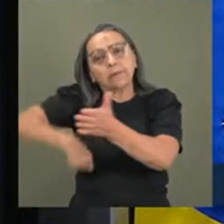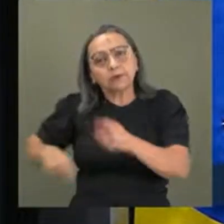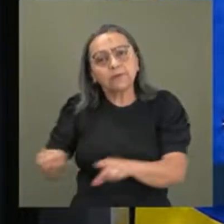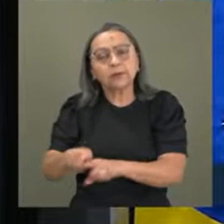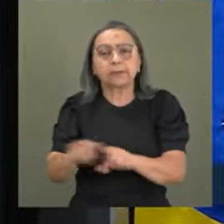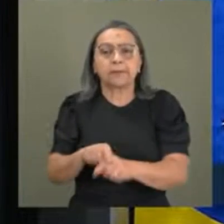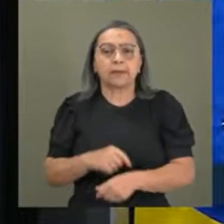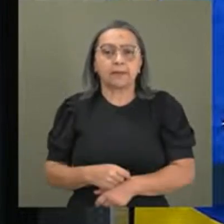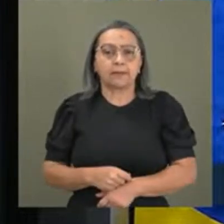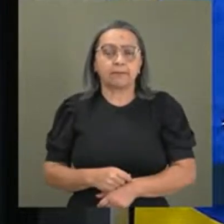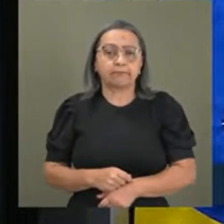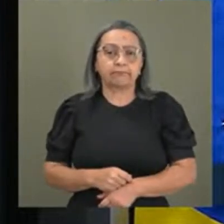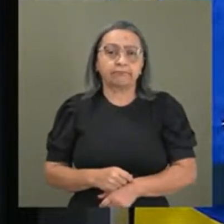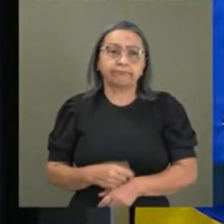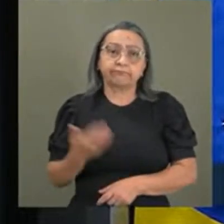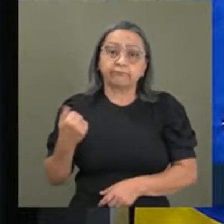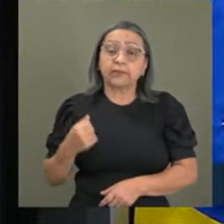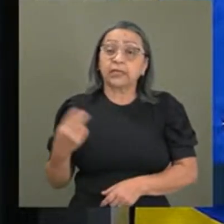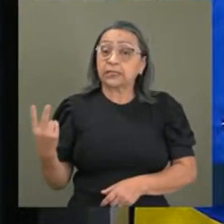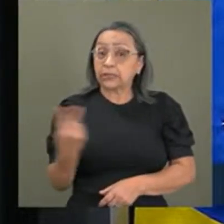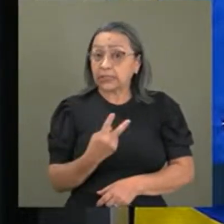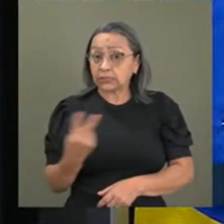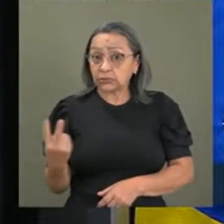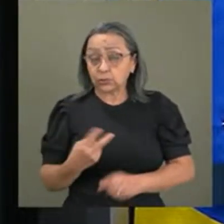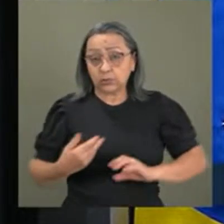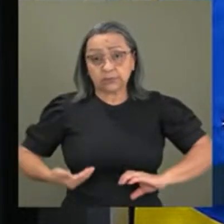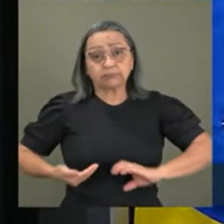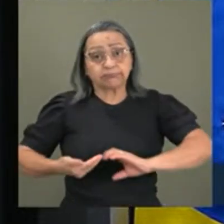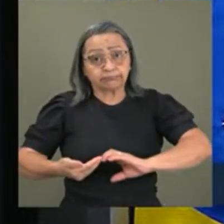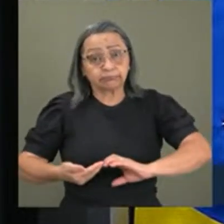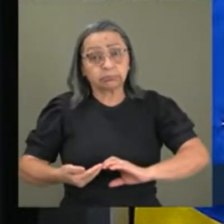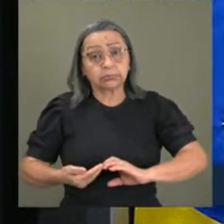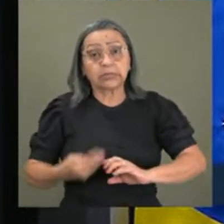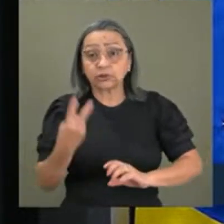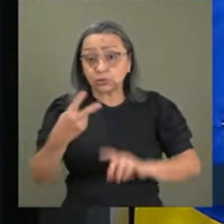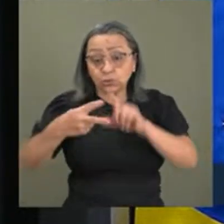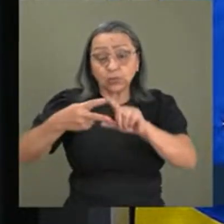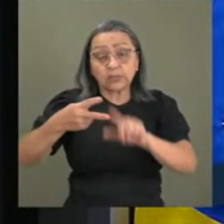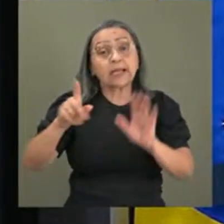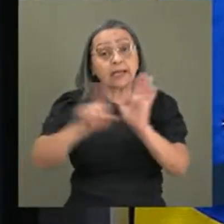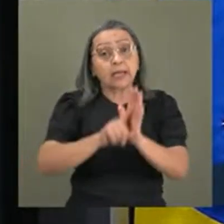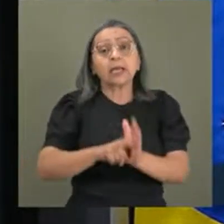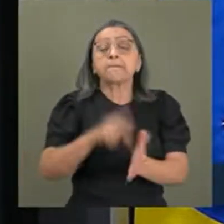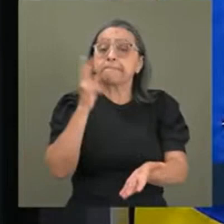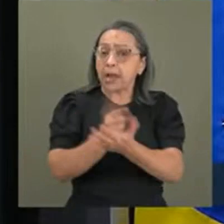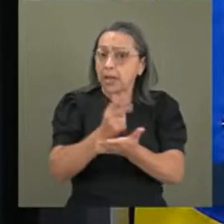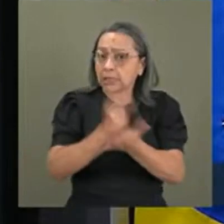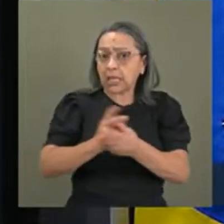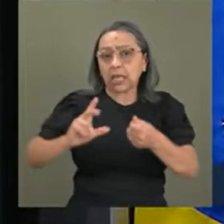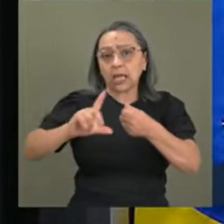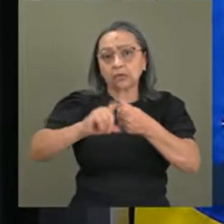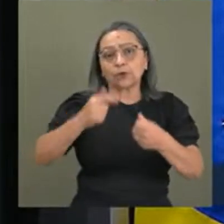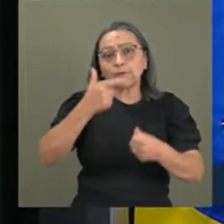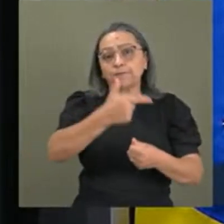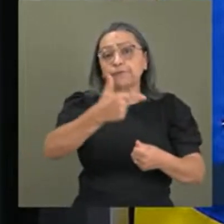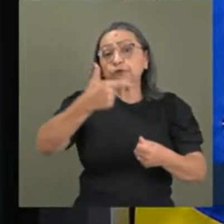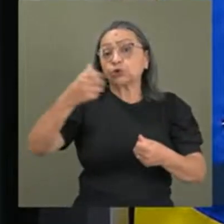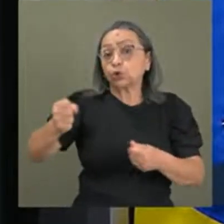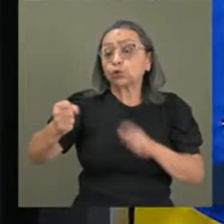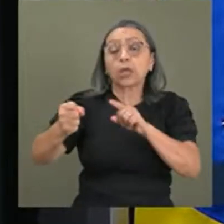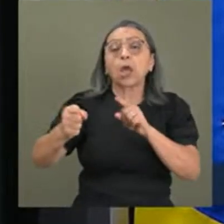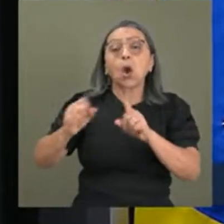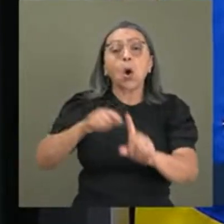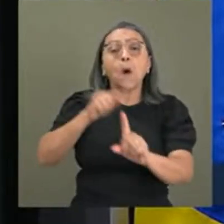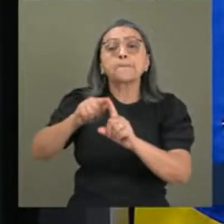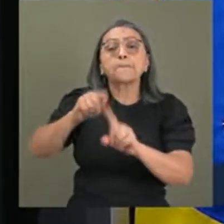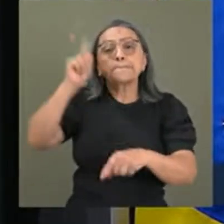Em ambas, foi mantido o artigo 28, que tem o objetivo de inibir o consumo